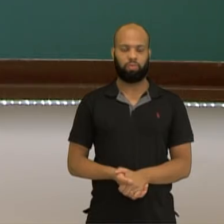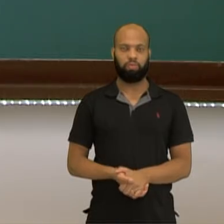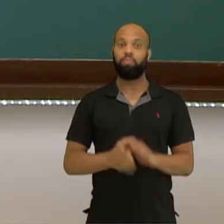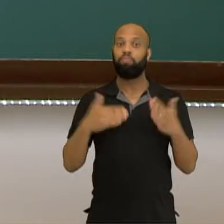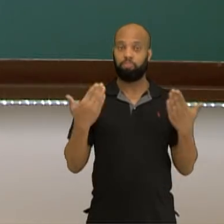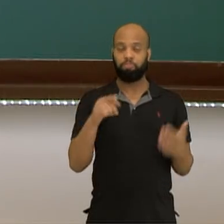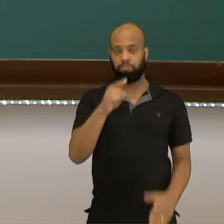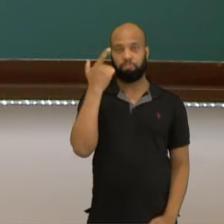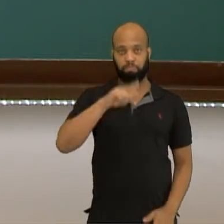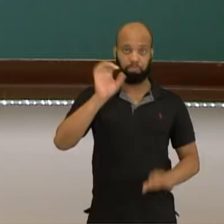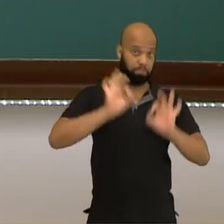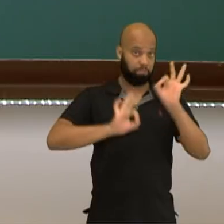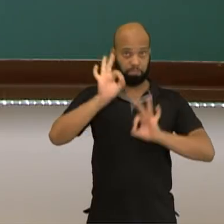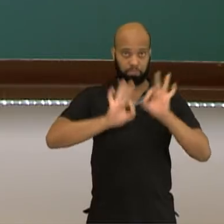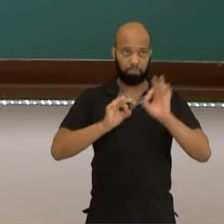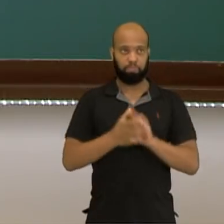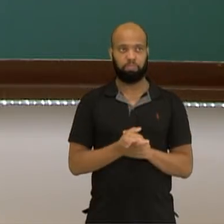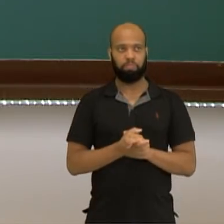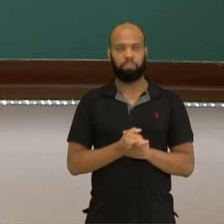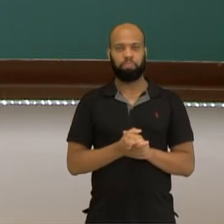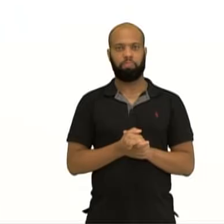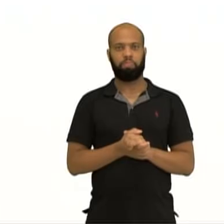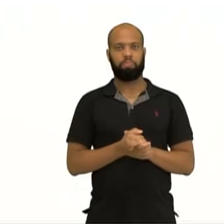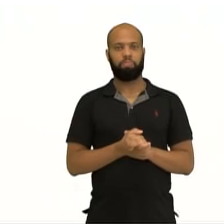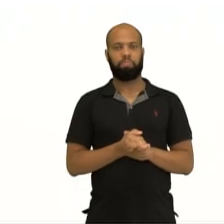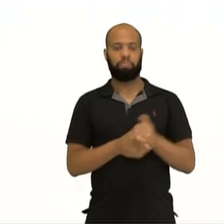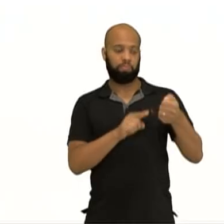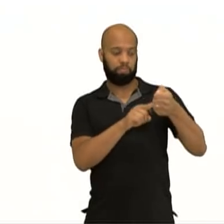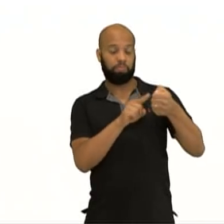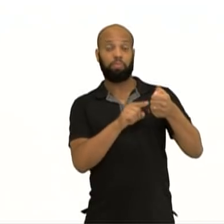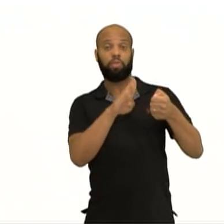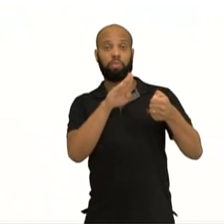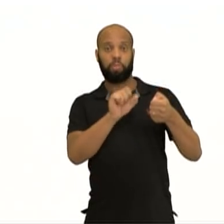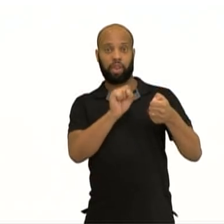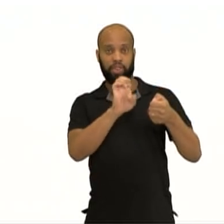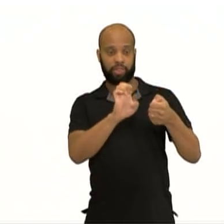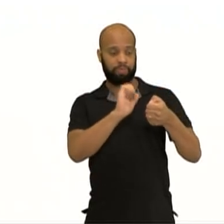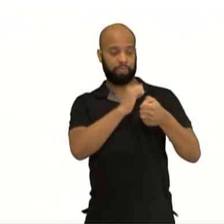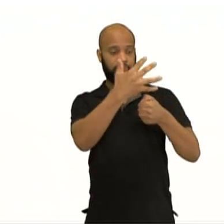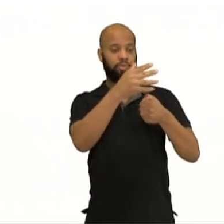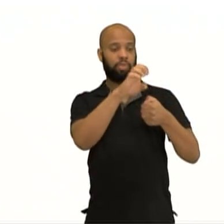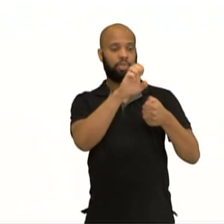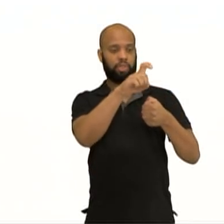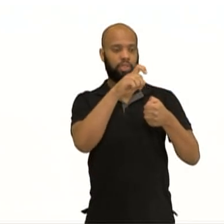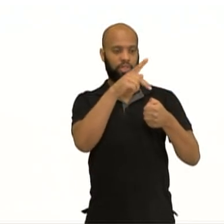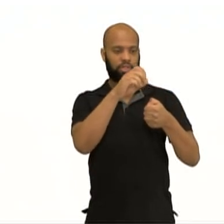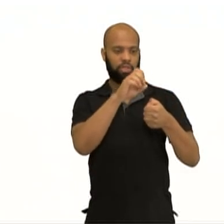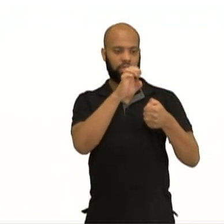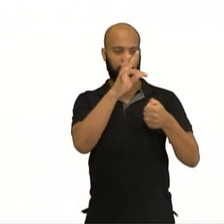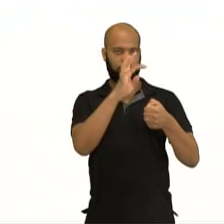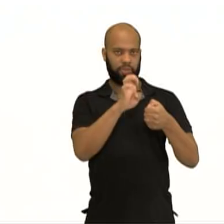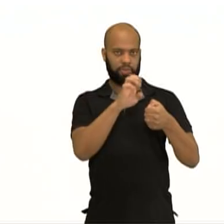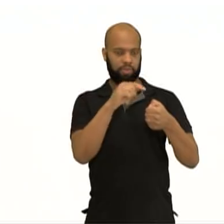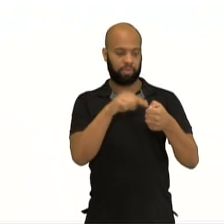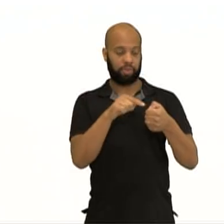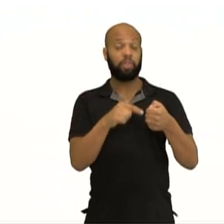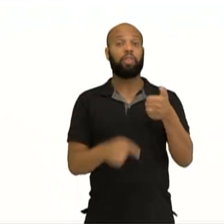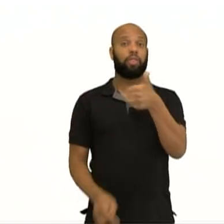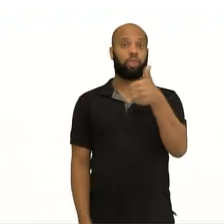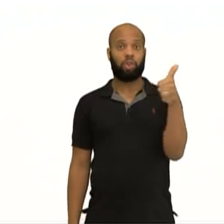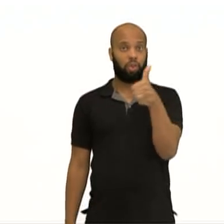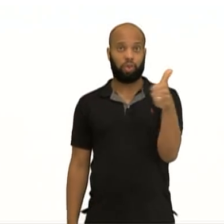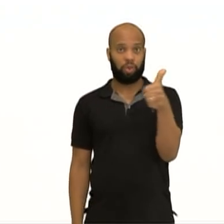E aí, pessoal? Base é o que vai embaixo, expoente é o que vai em cima. base 11, expoente